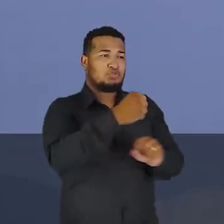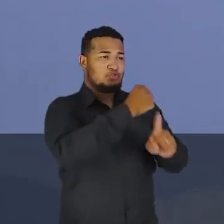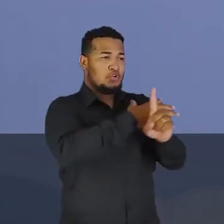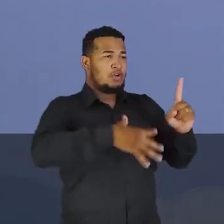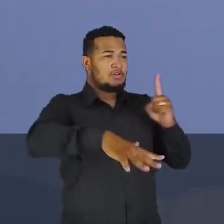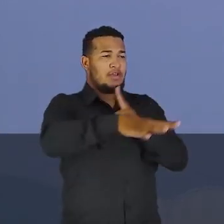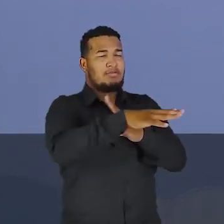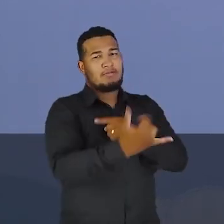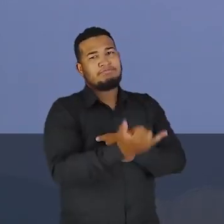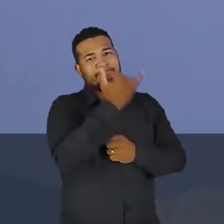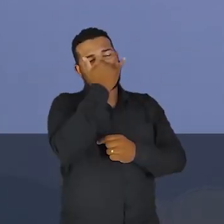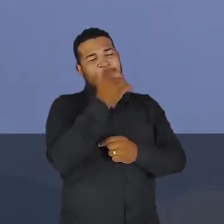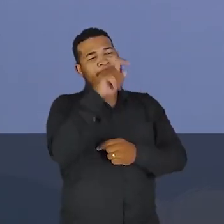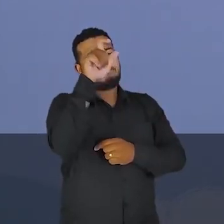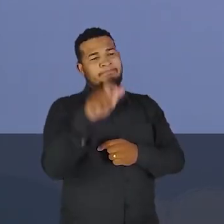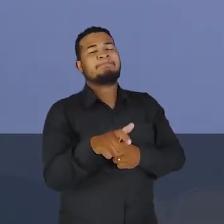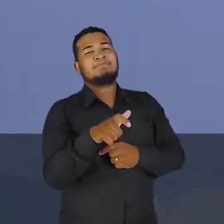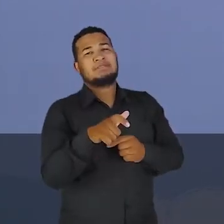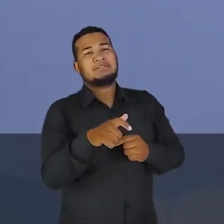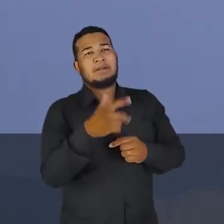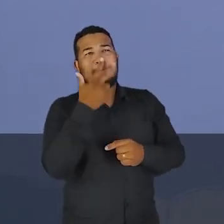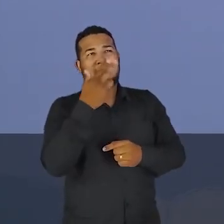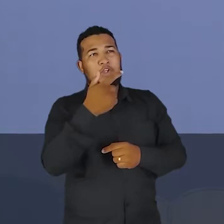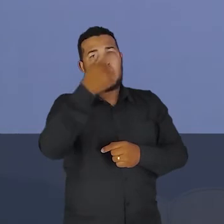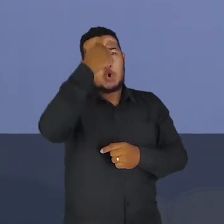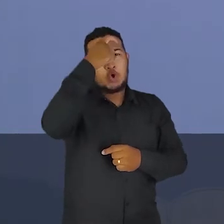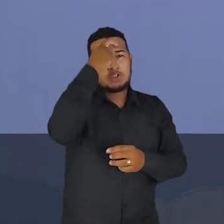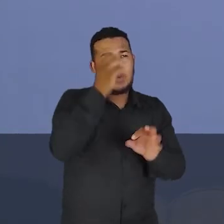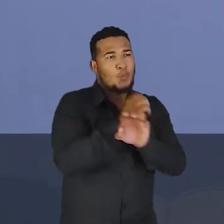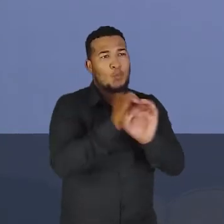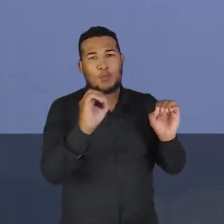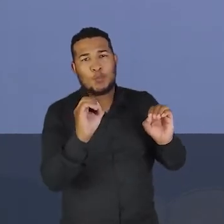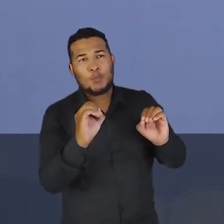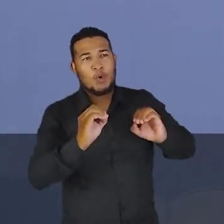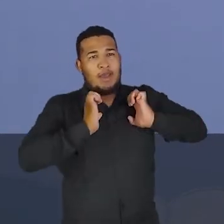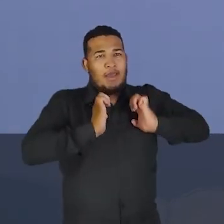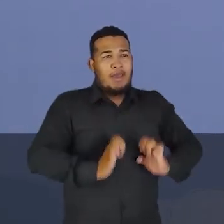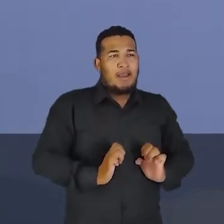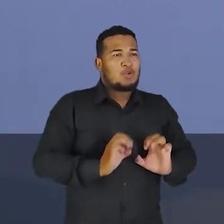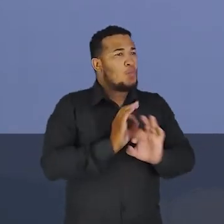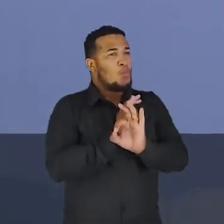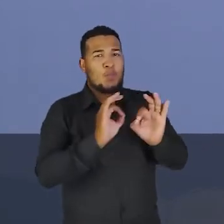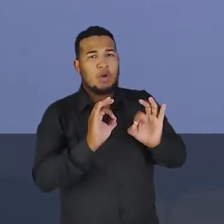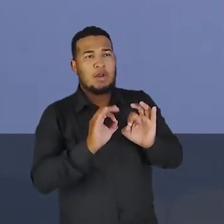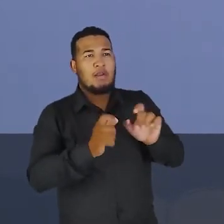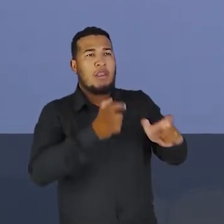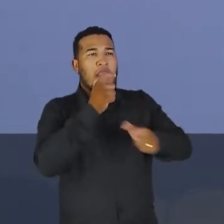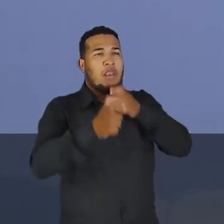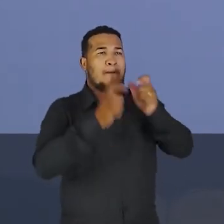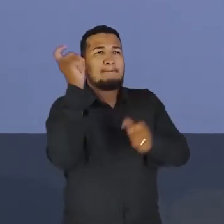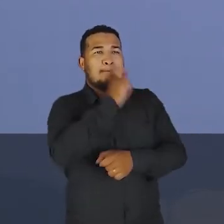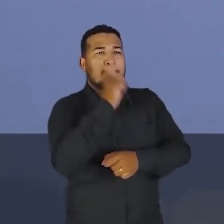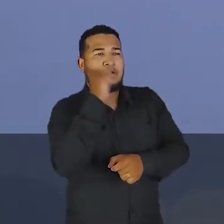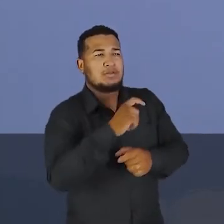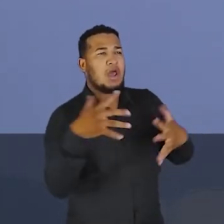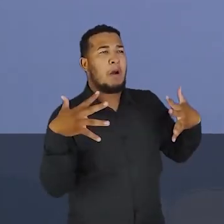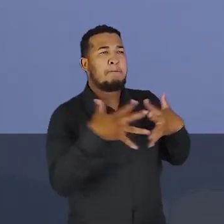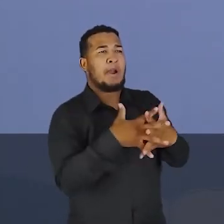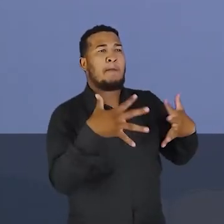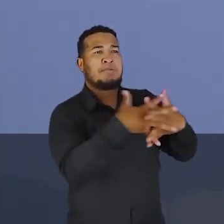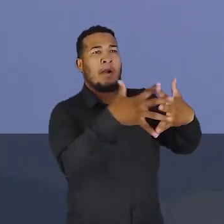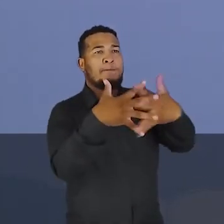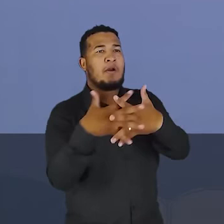receber um cidadão não formado, não consciente, não ético, deturpador de palavras, gerando